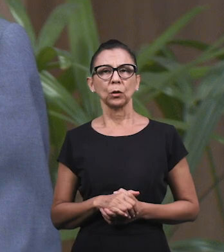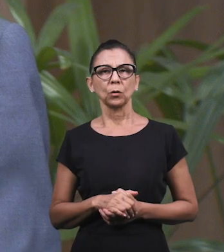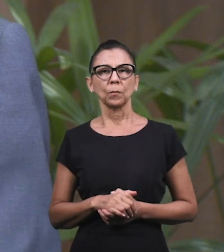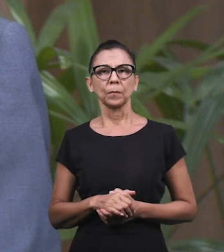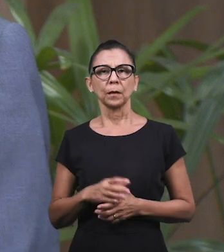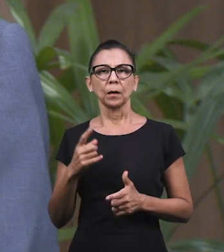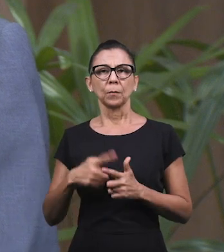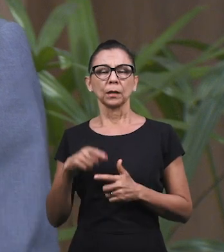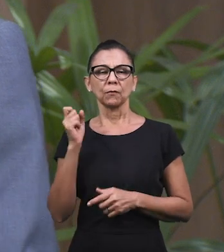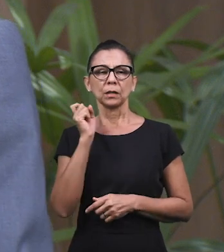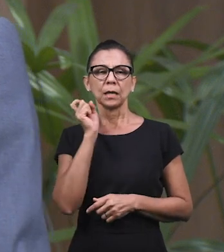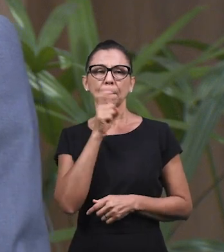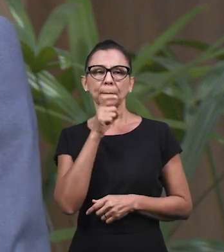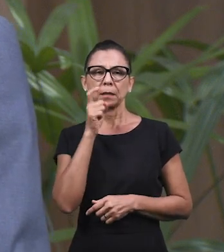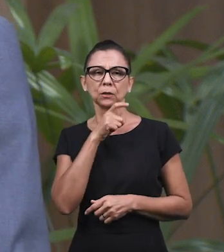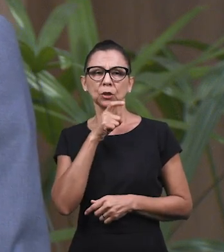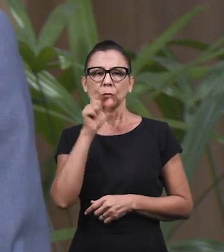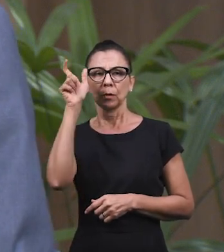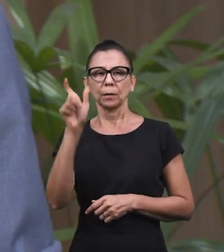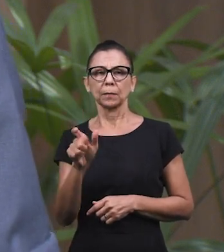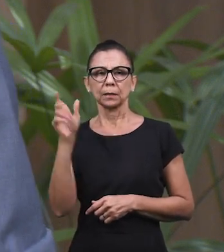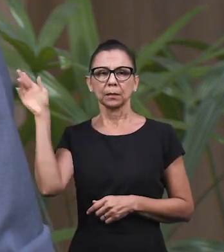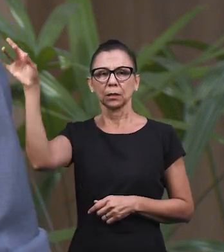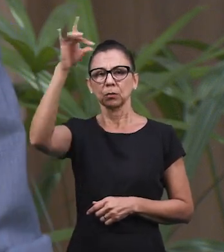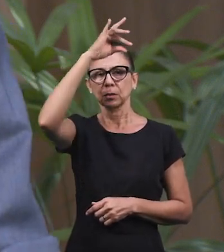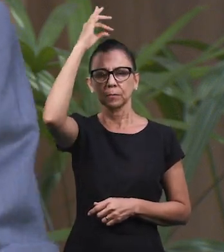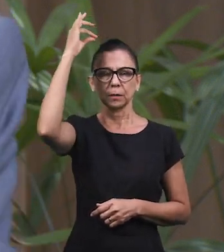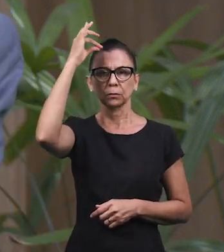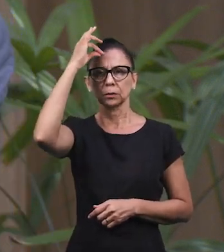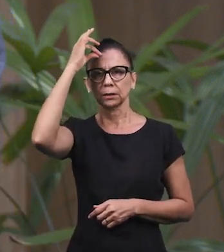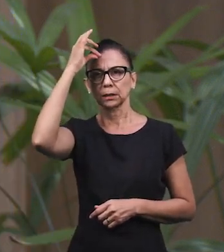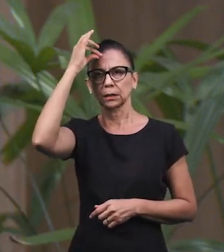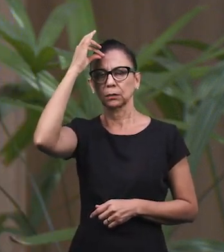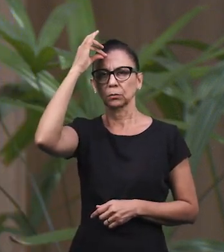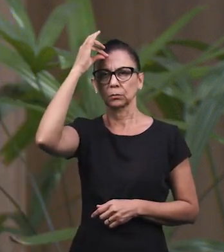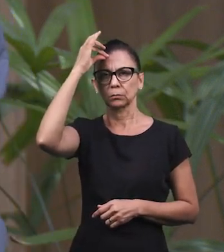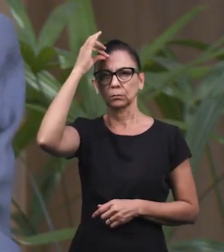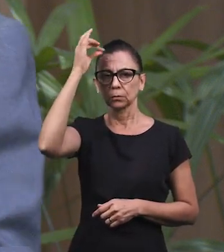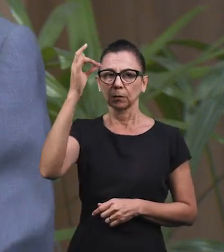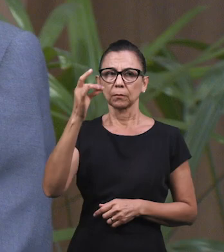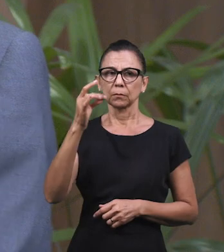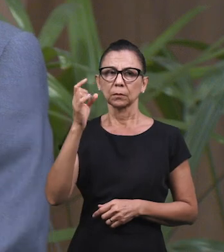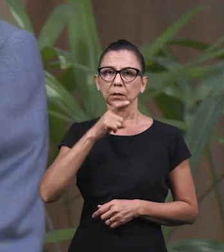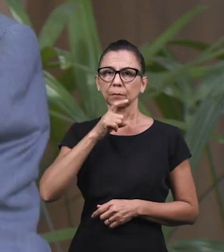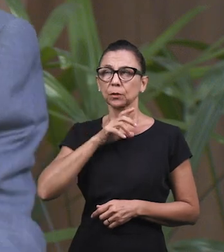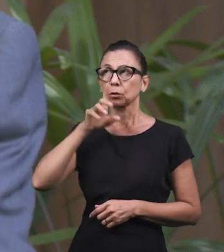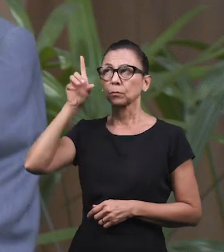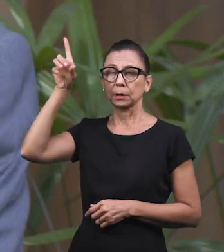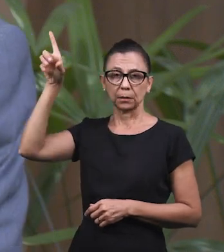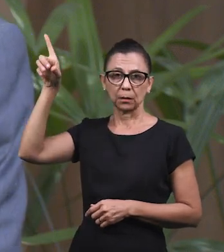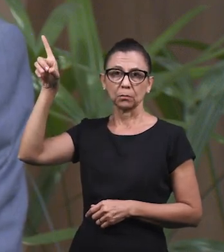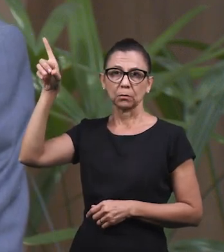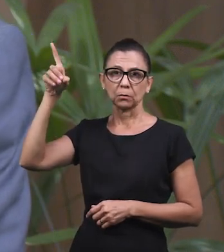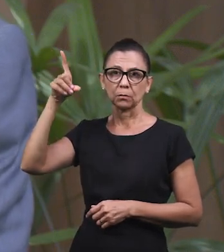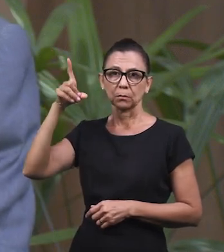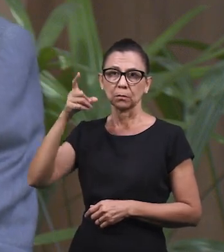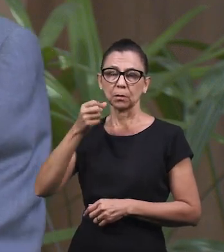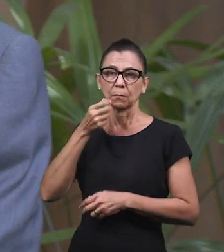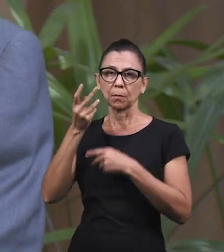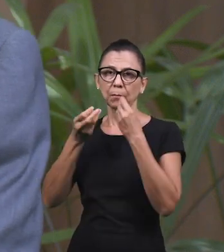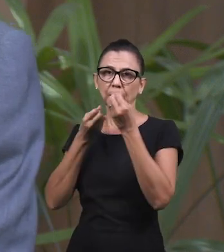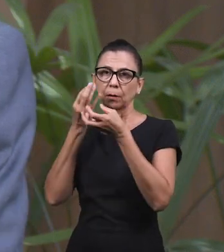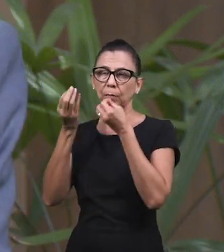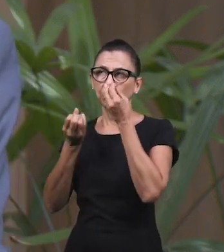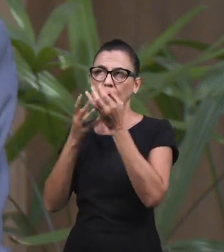Santo, você não mentiu aos homens, mas a Deus. Ou seja, quando ele mentiu ao Espírito Santo, ele mentiu a Deus. Então, a qualificação